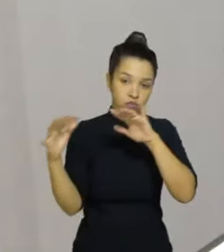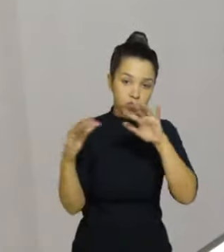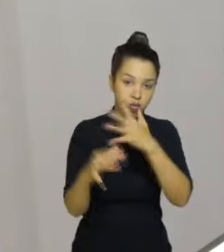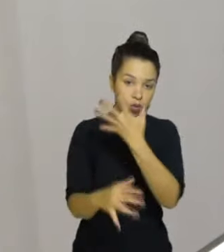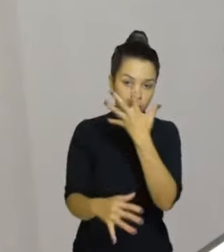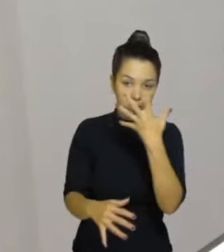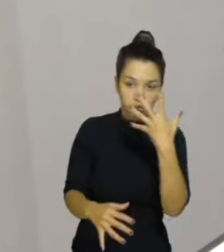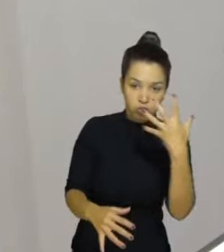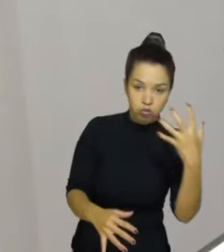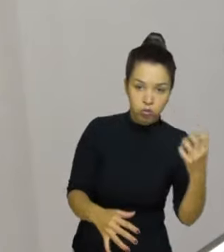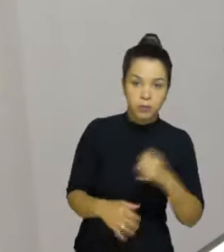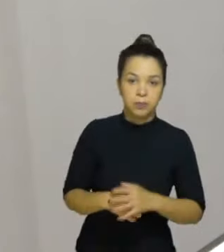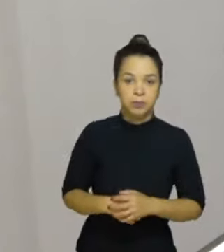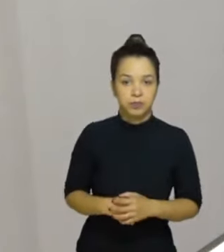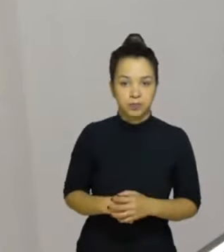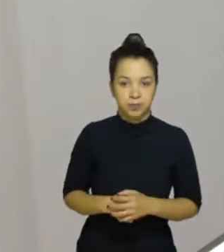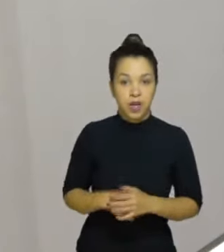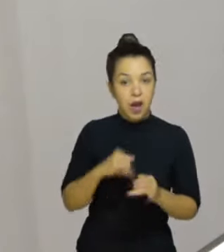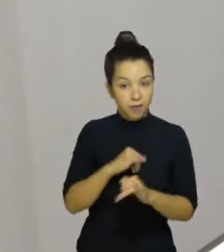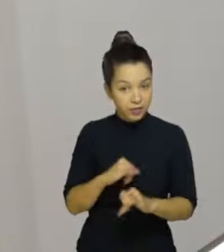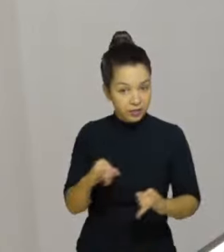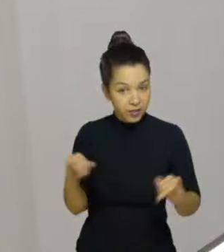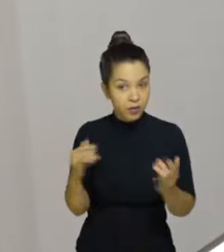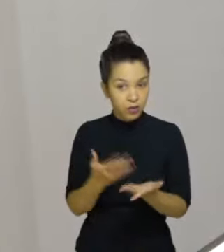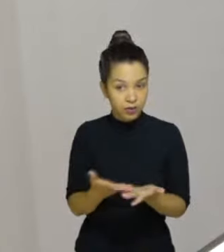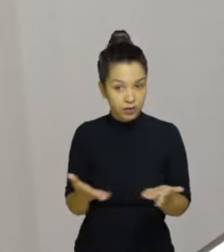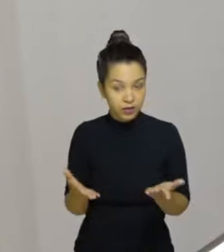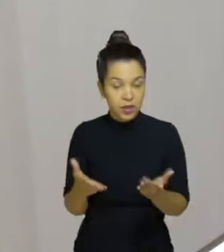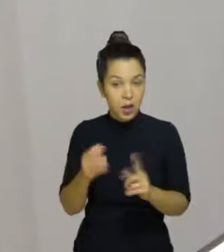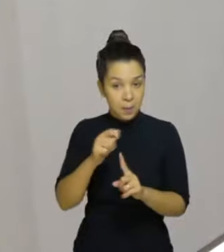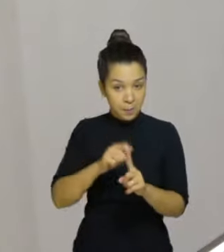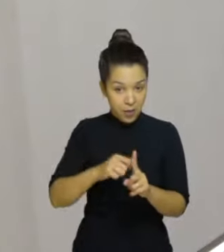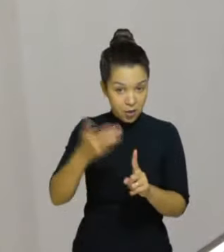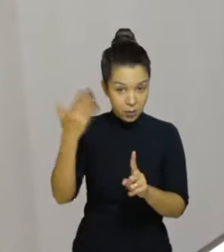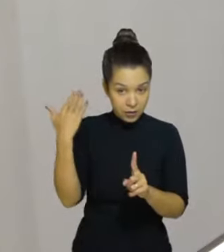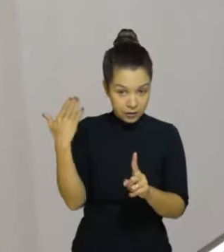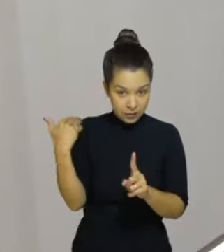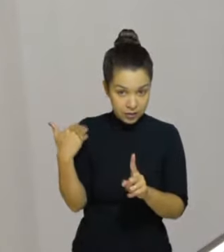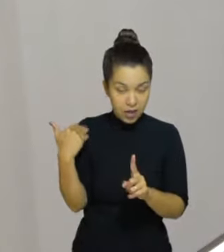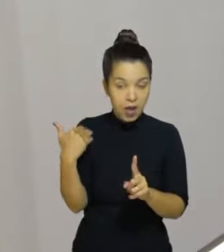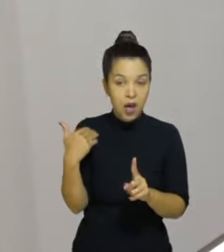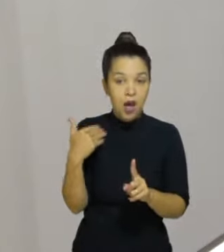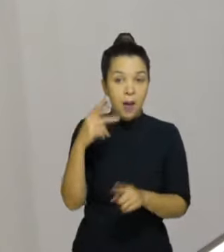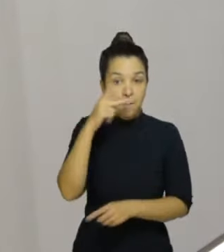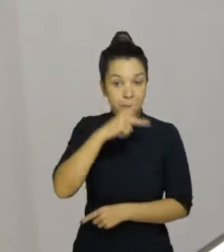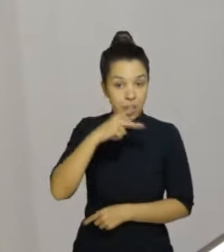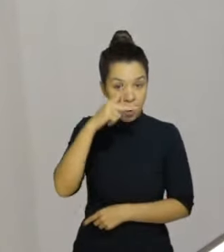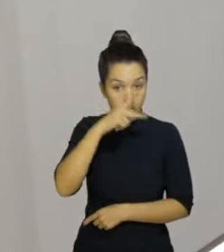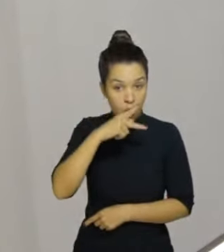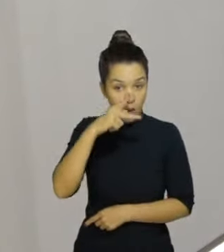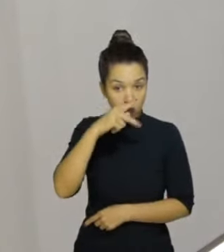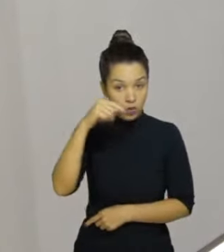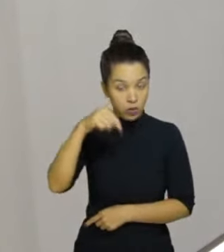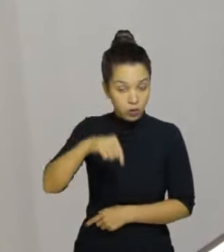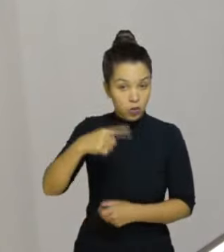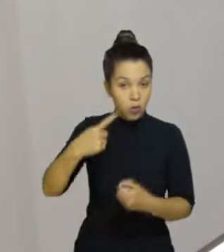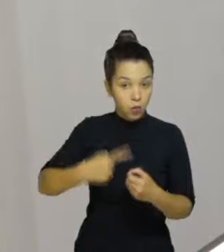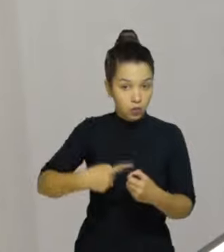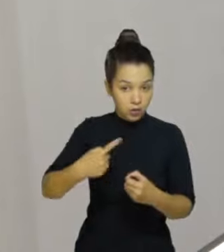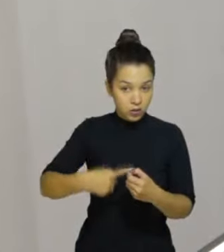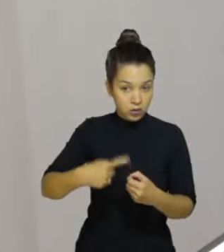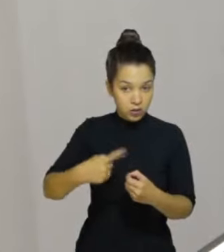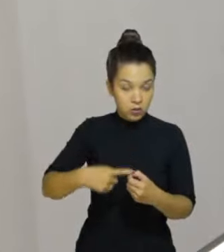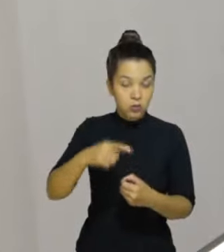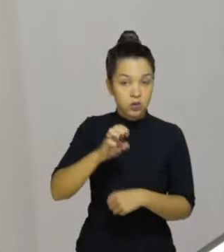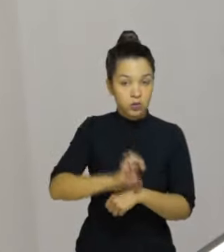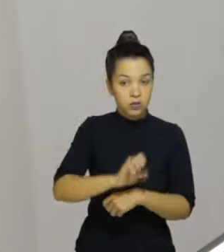que passou, Palhoça foi o município do estado de Santa Catarina que mais gerou empregos formais. Então, eu